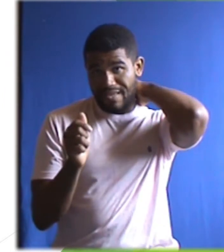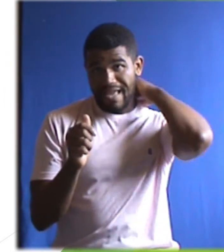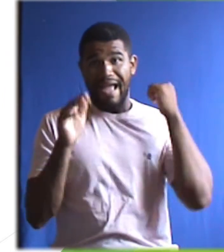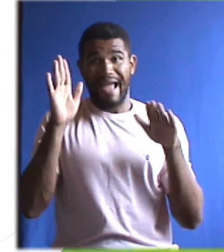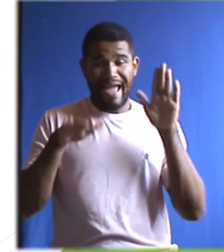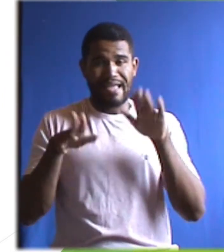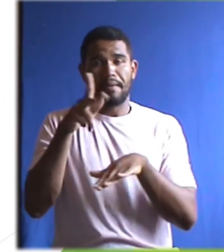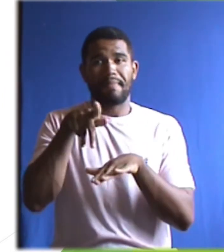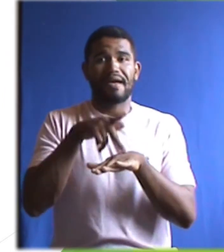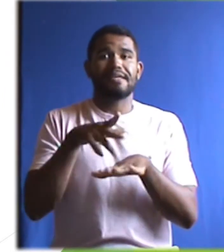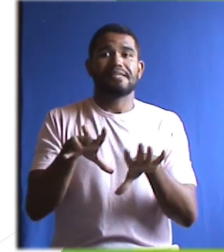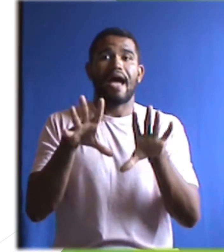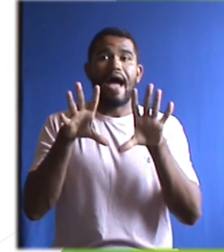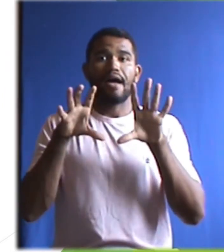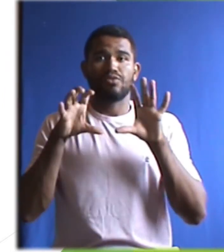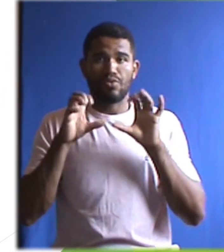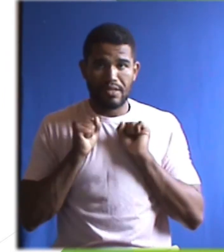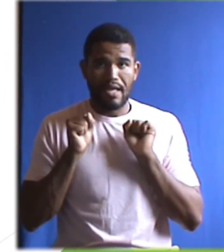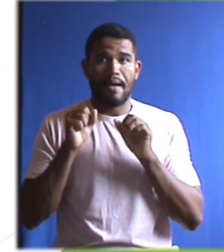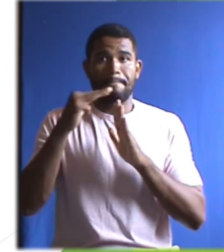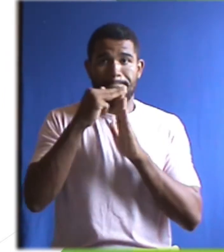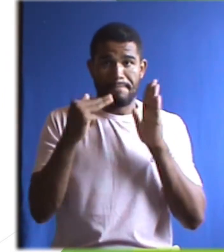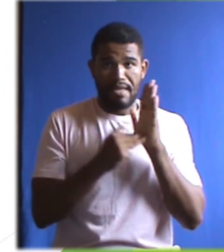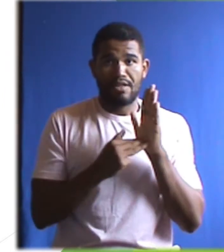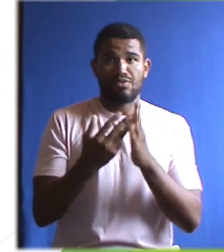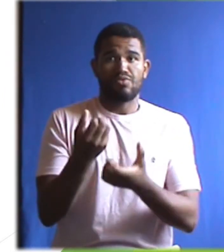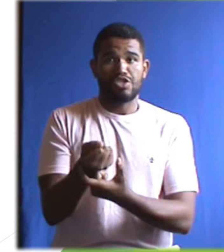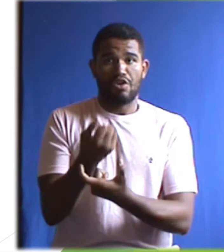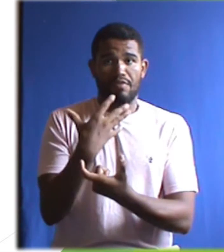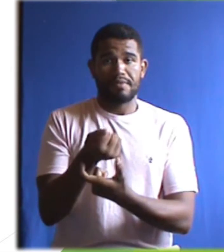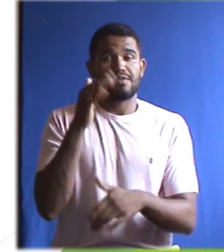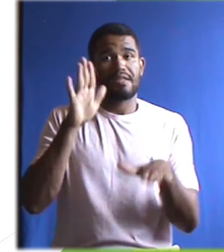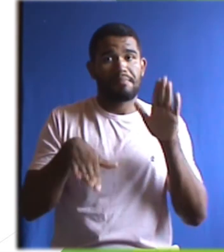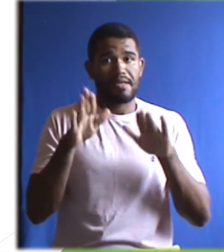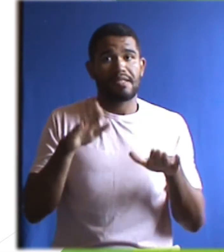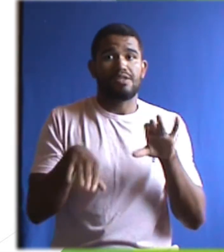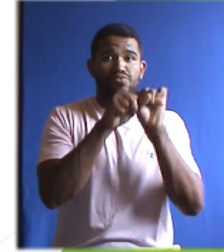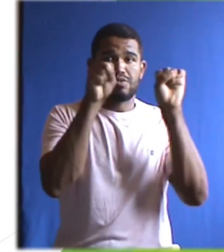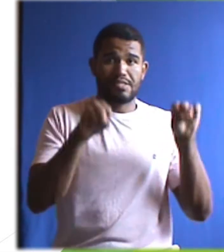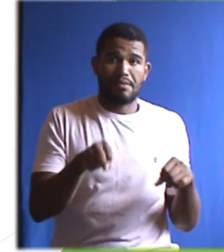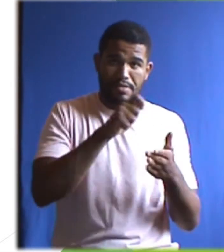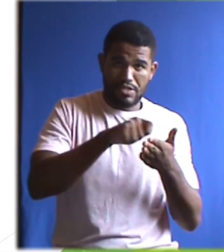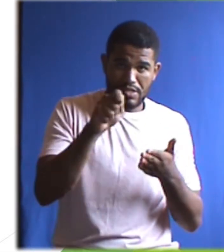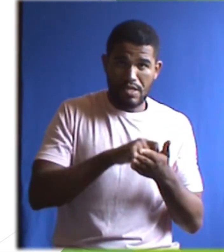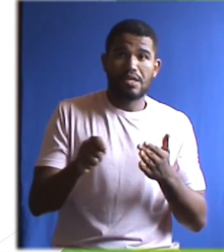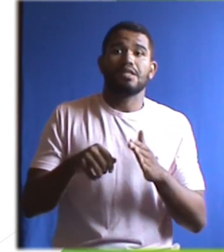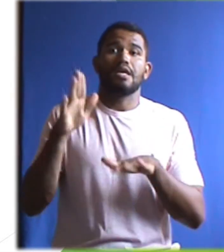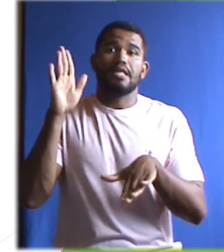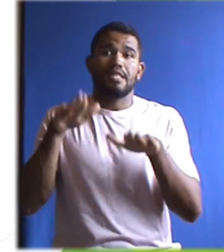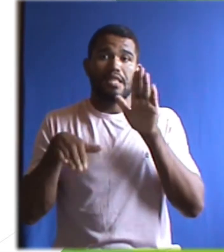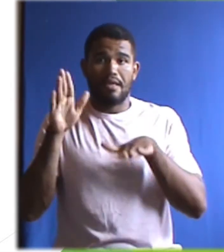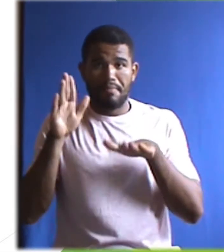um certo método de alfabetização a depender do seu sistema linguístico, a depender do seu sistema de escrita,